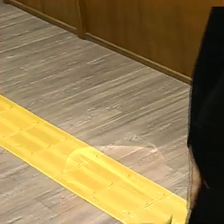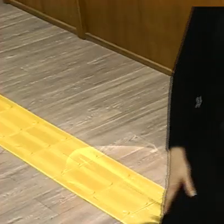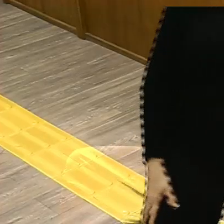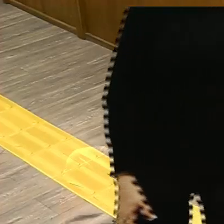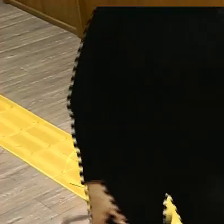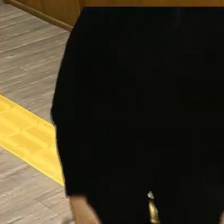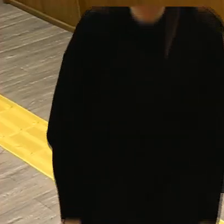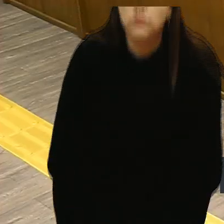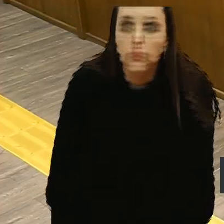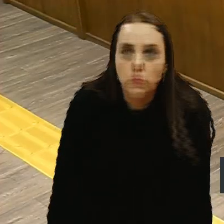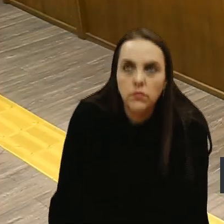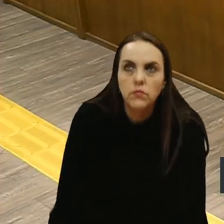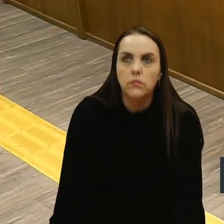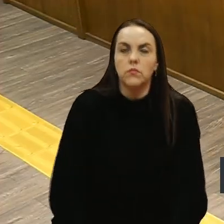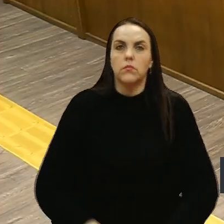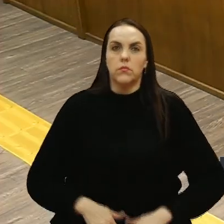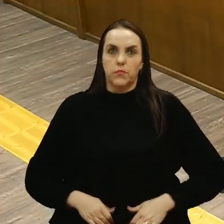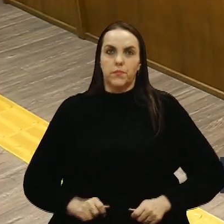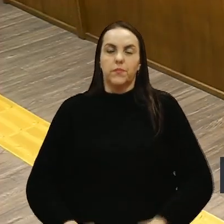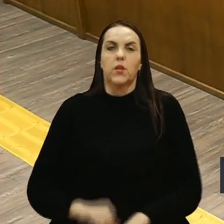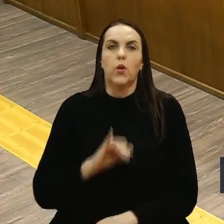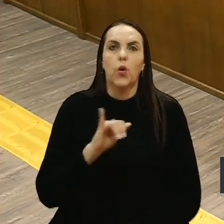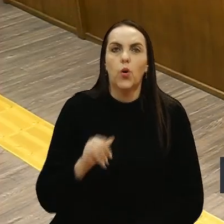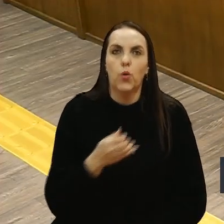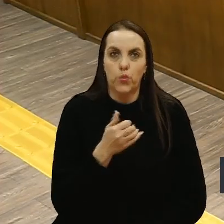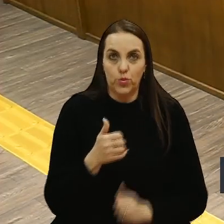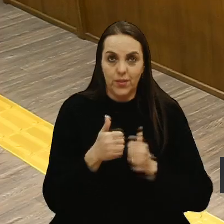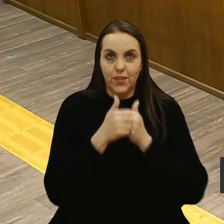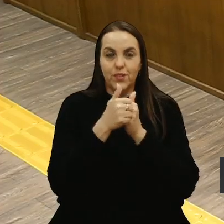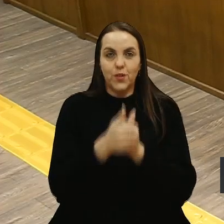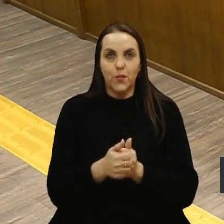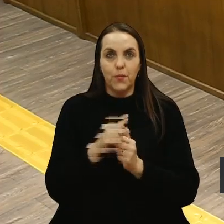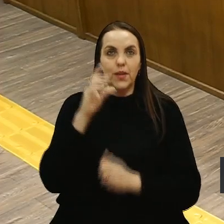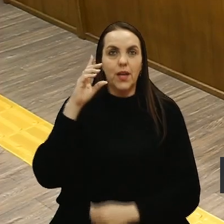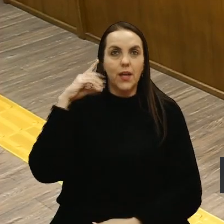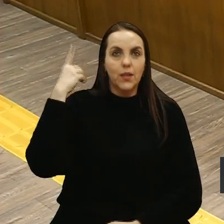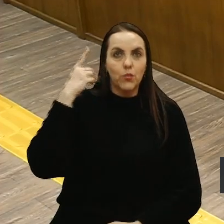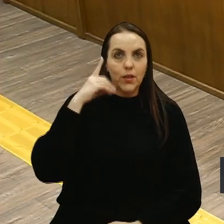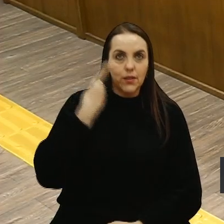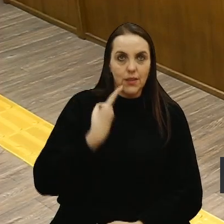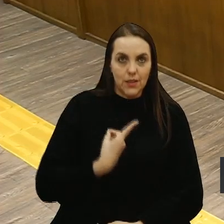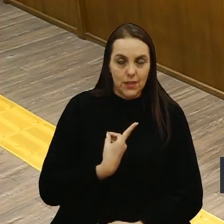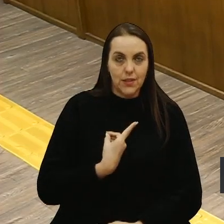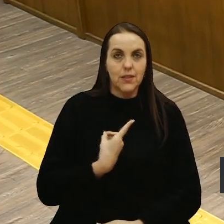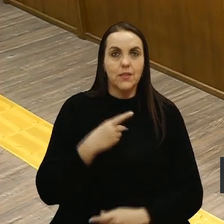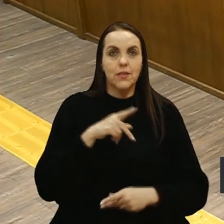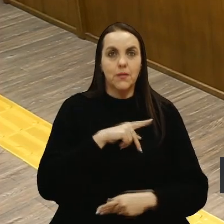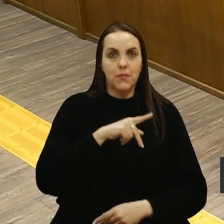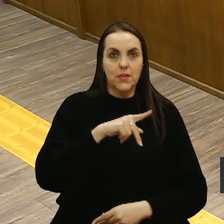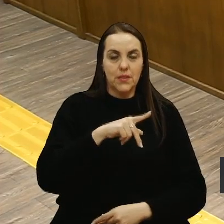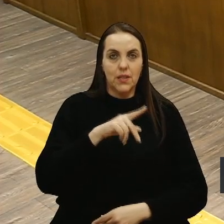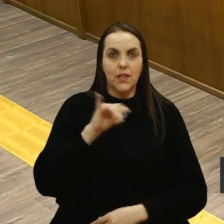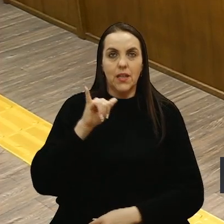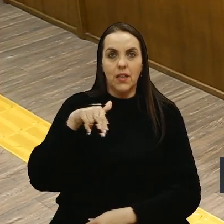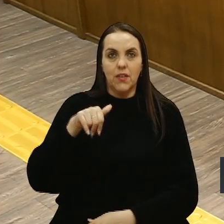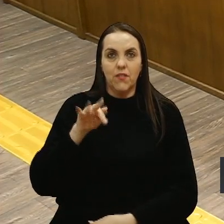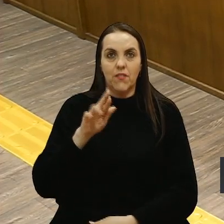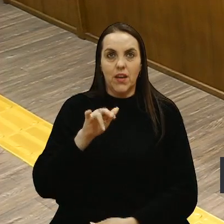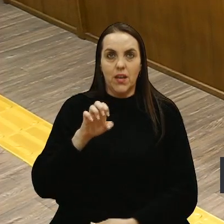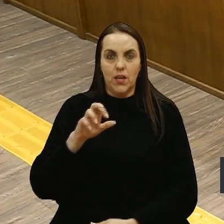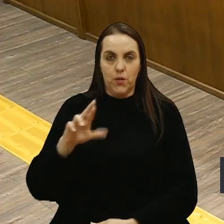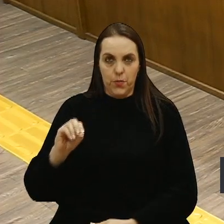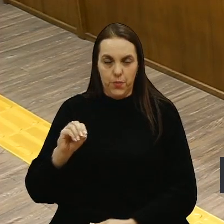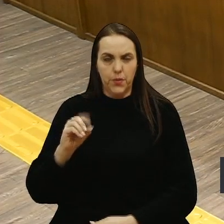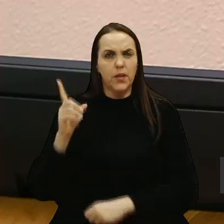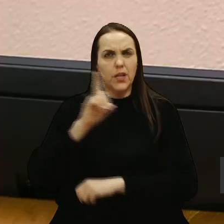tive a oportunidade de estar acompanhando a deputada federal Denise Pessoa numa visita ao presidente da Infraero, e naquela data foi feita uma cobrança